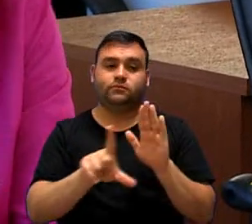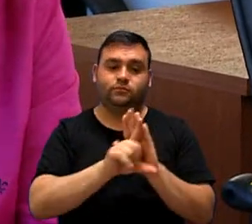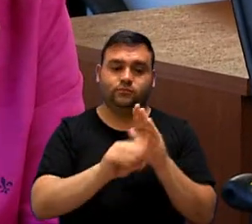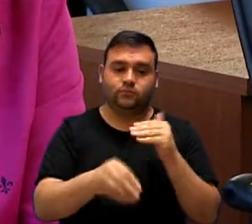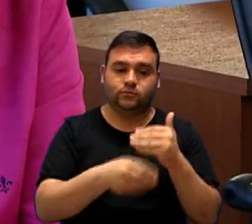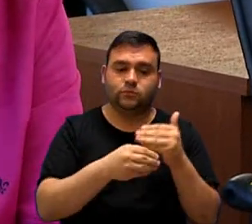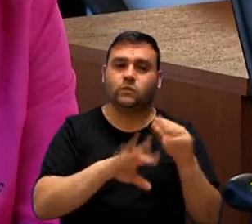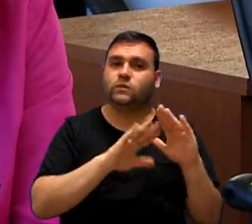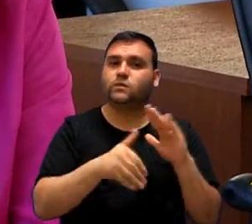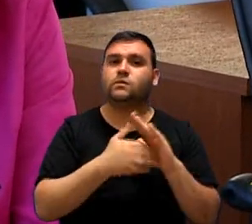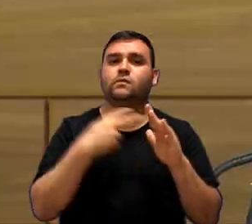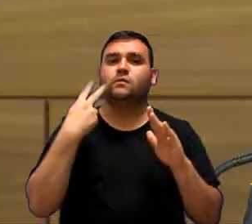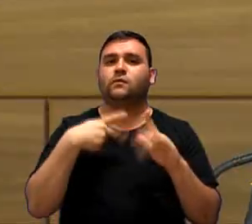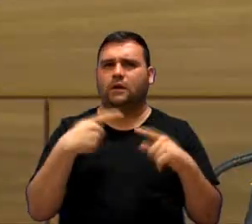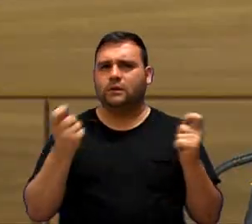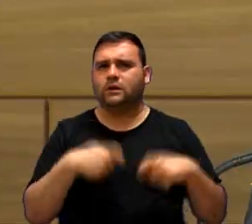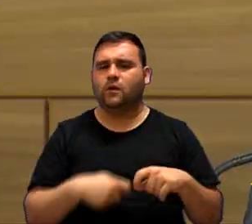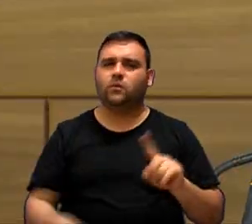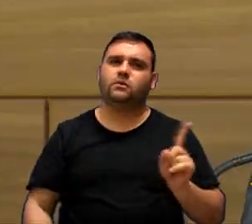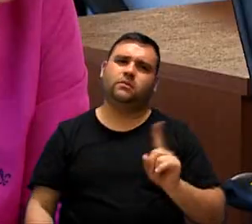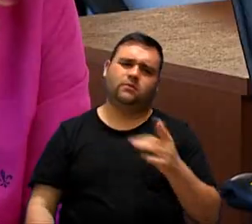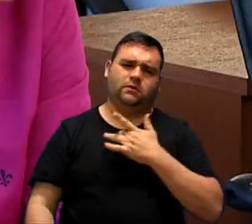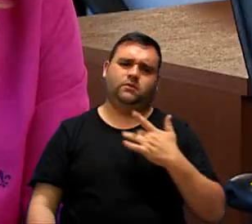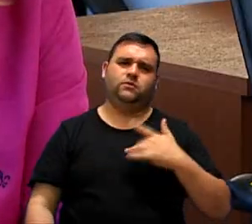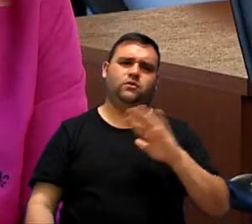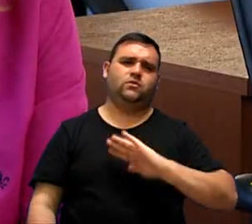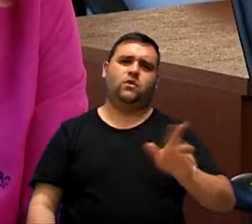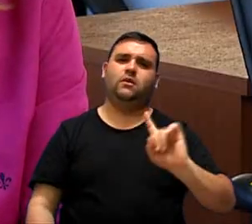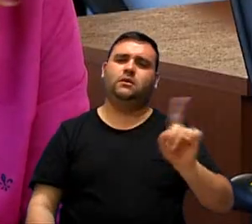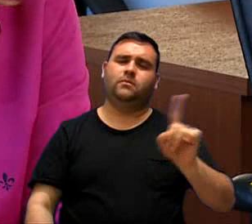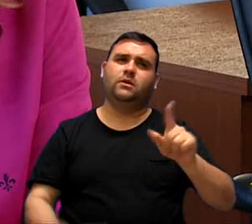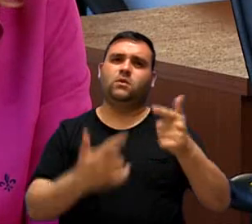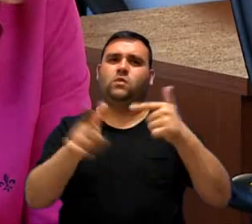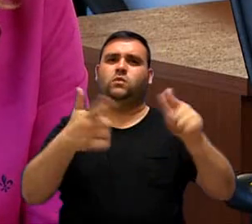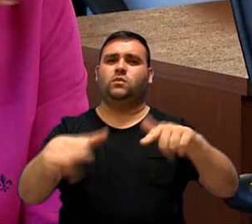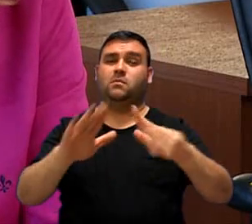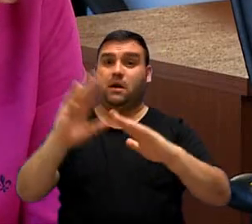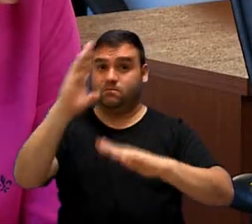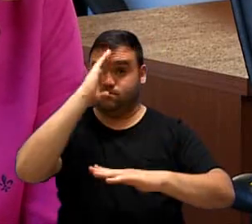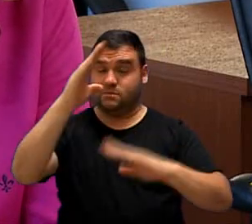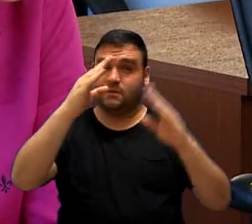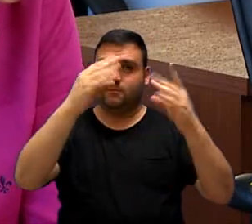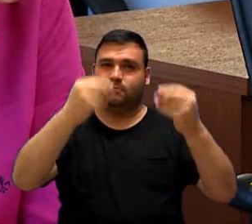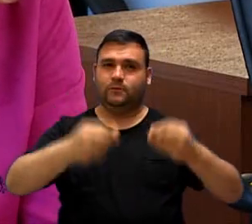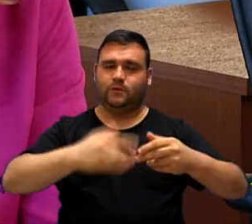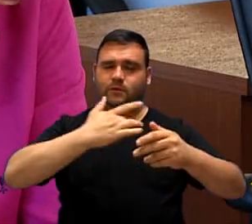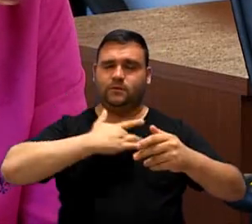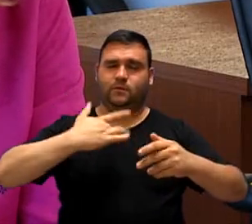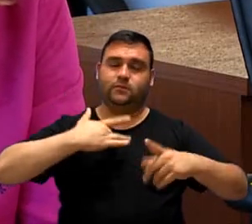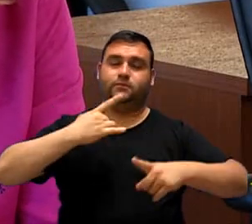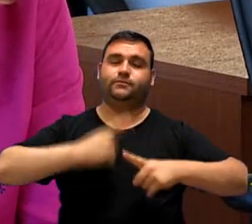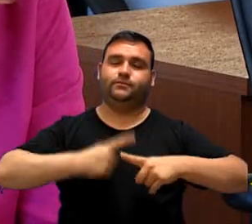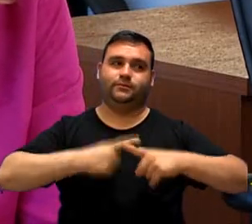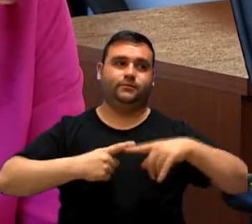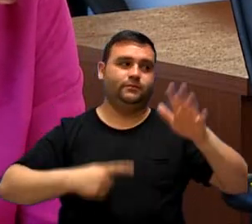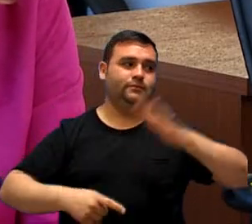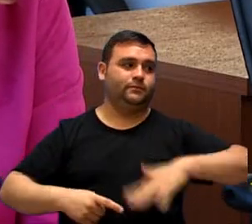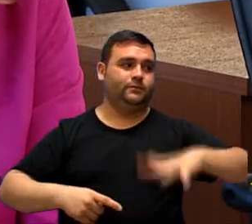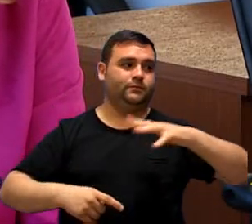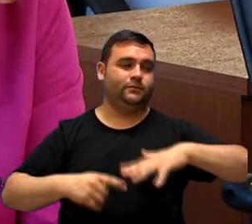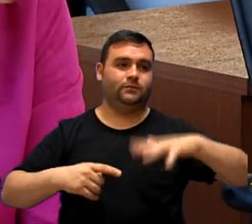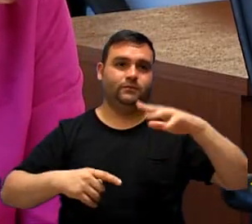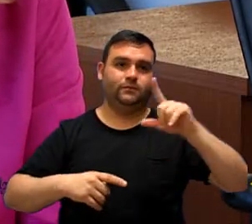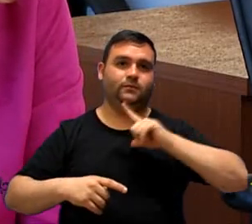Das emendas dos senhores vereadores. Bom, não só para a saúde, para os demais também, mas em especial para a saúde, que é uma área